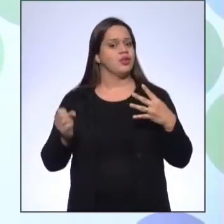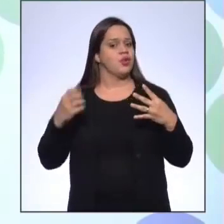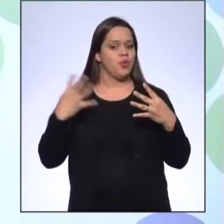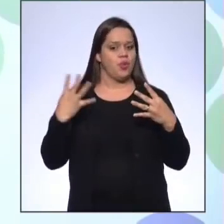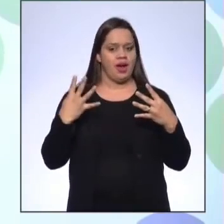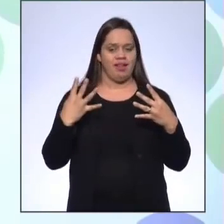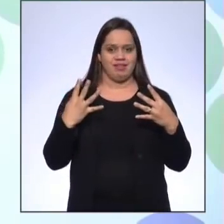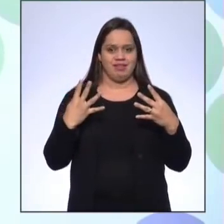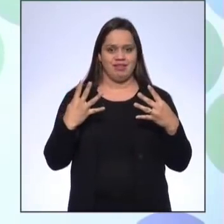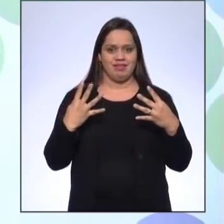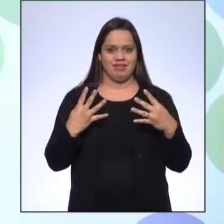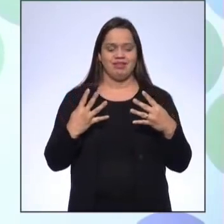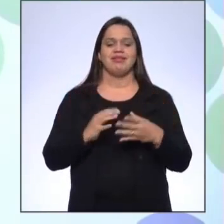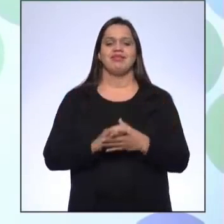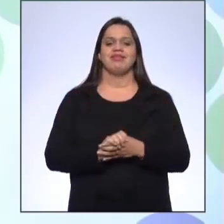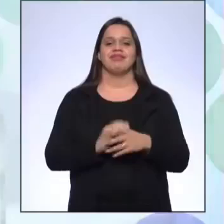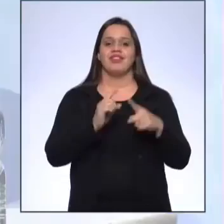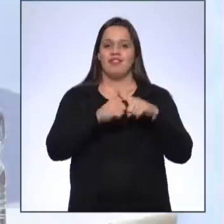Legal.